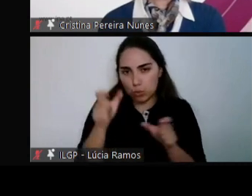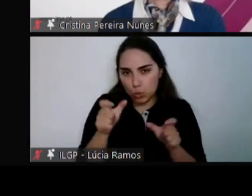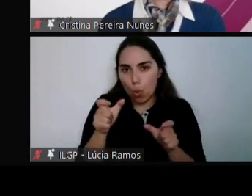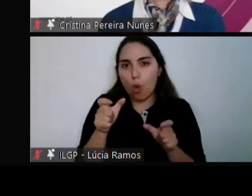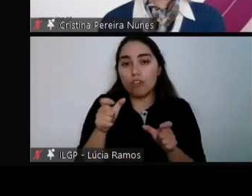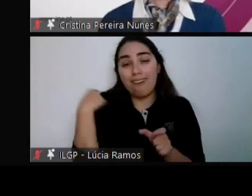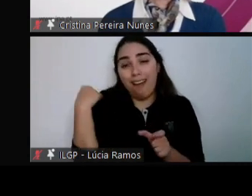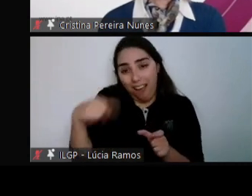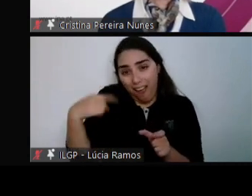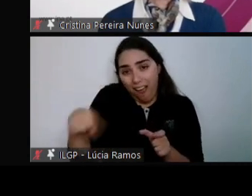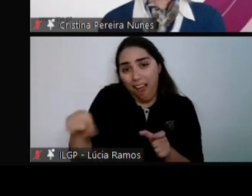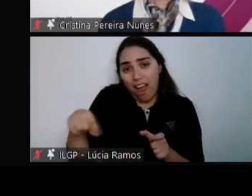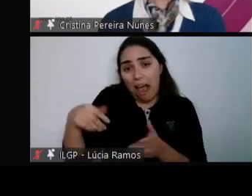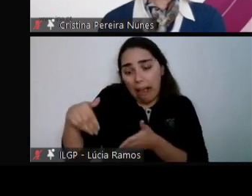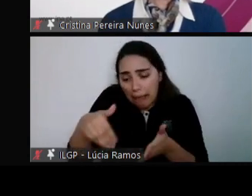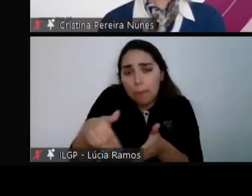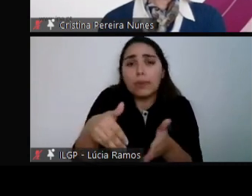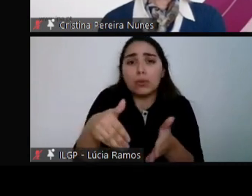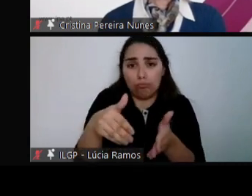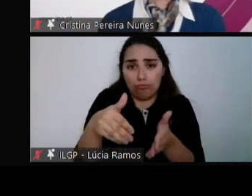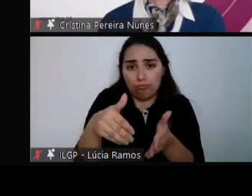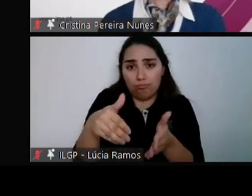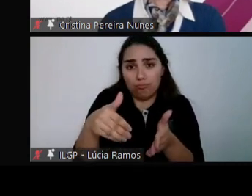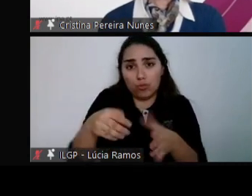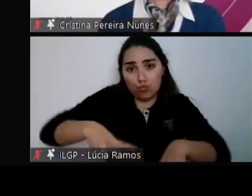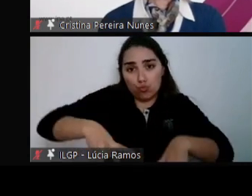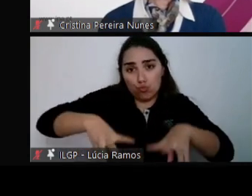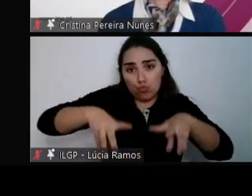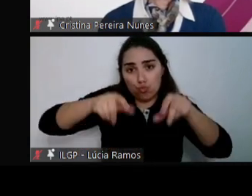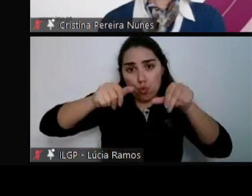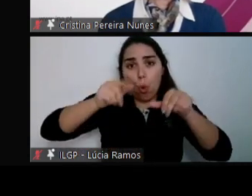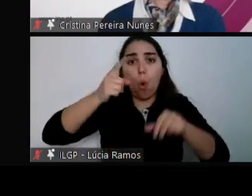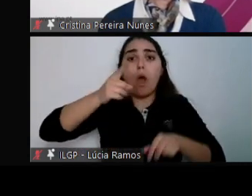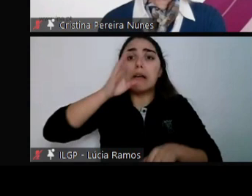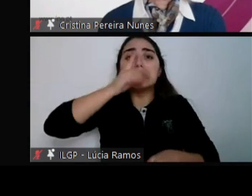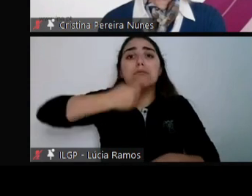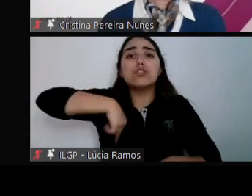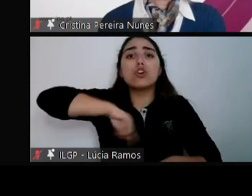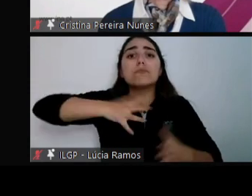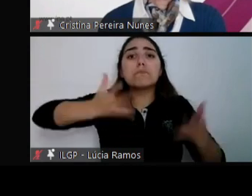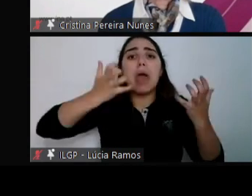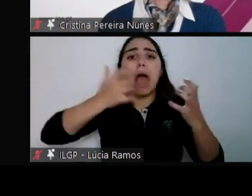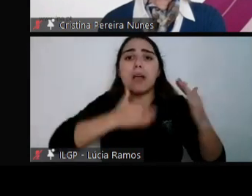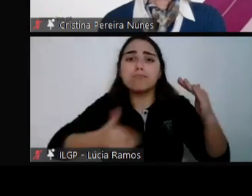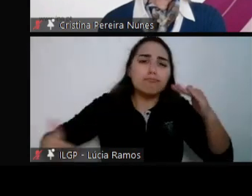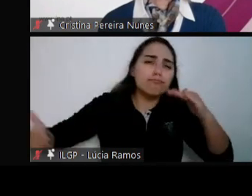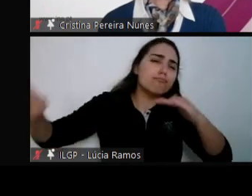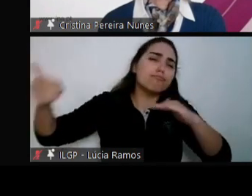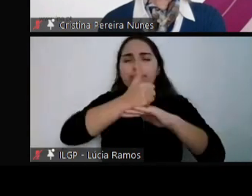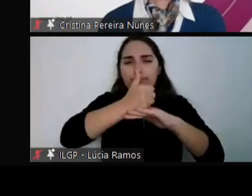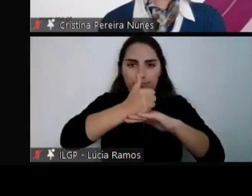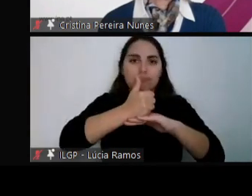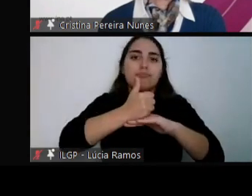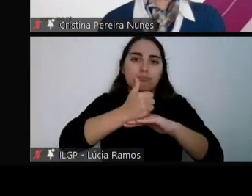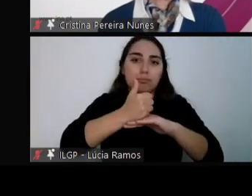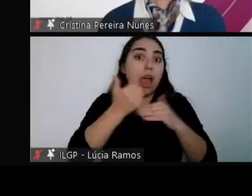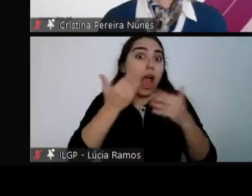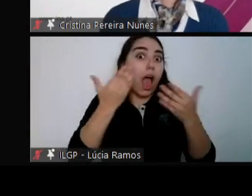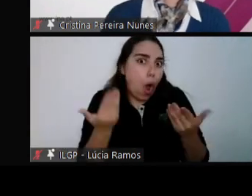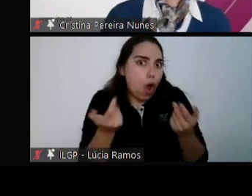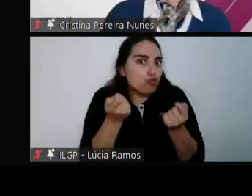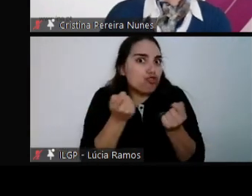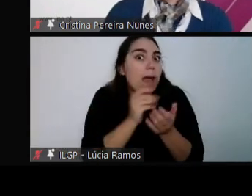caminho a percorrer, se quisermos de facto ficar lá em cima, não é, naquele pelotão que está lá em cima. Estamos um bocadinho agora acima da média europeia, estávamos